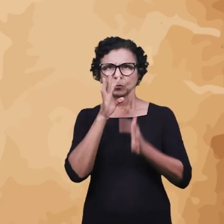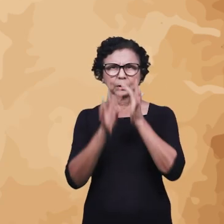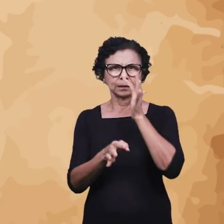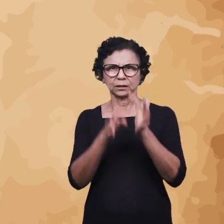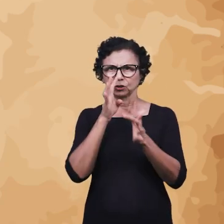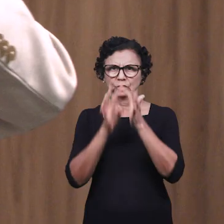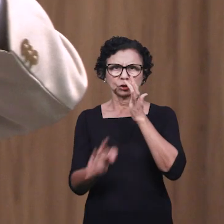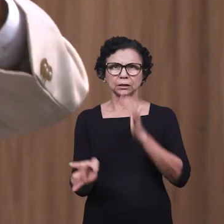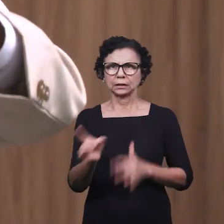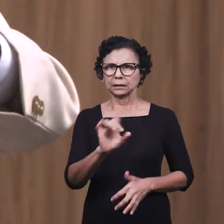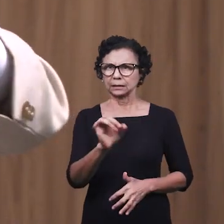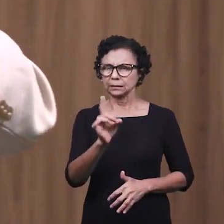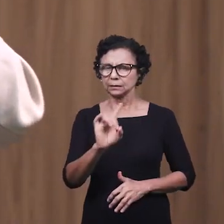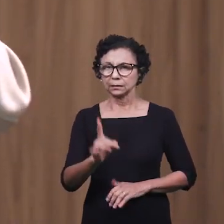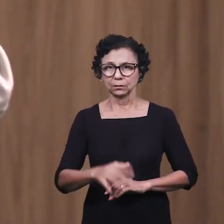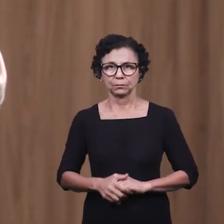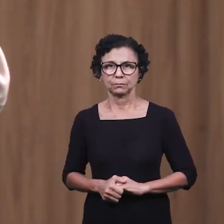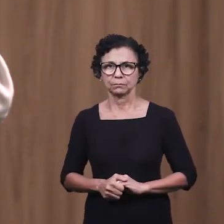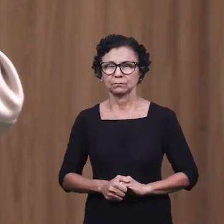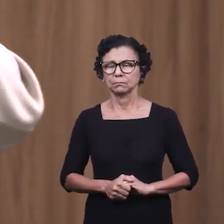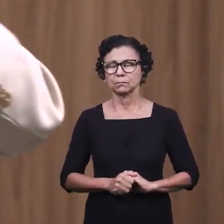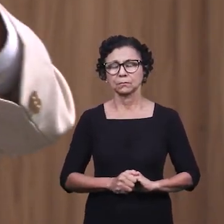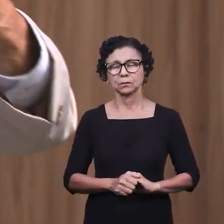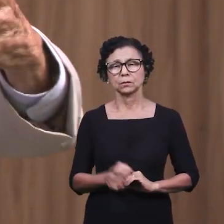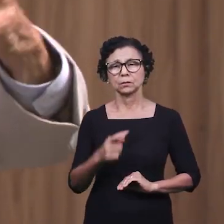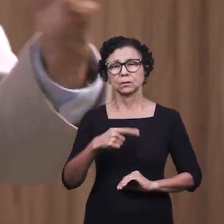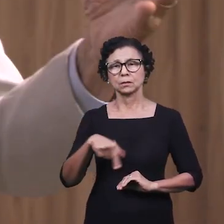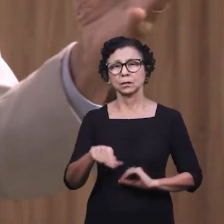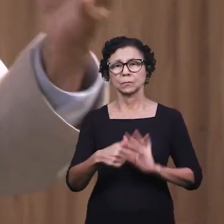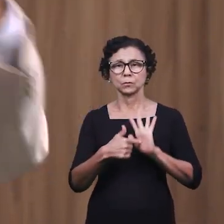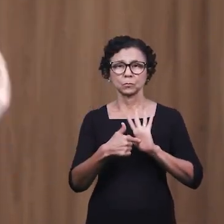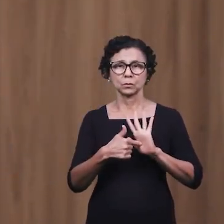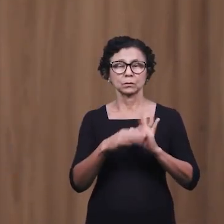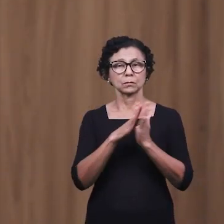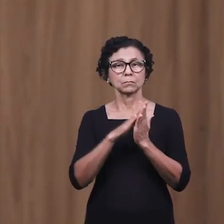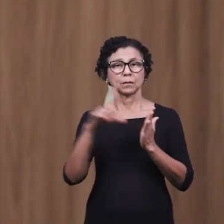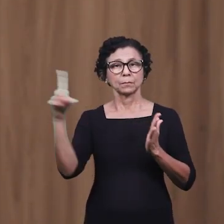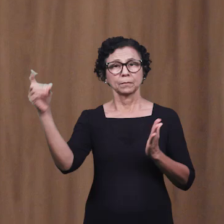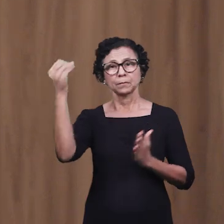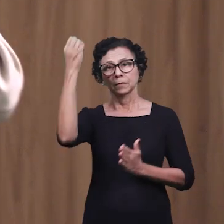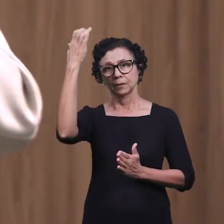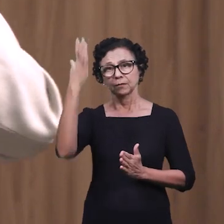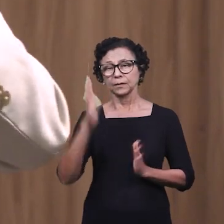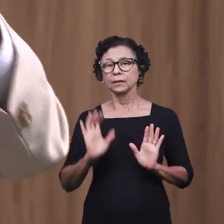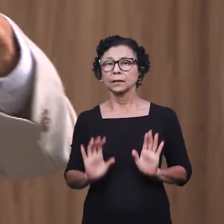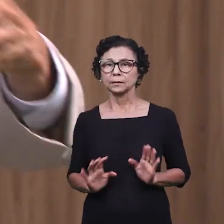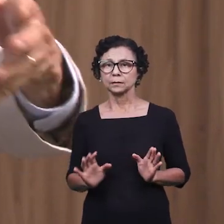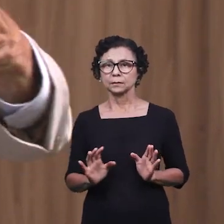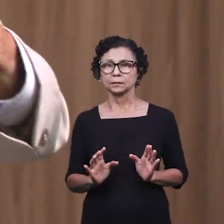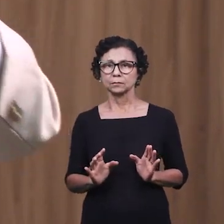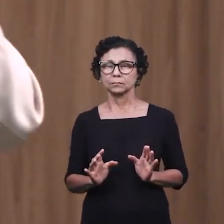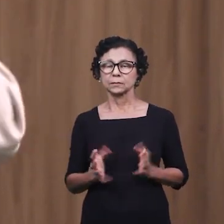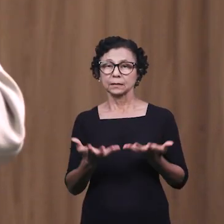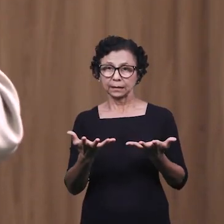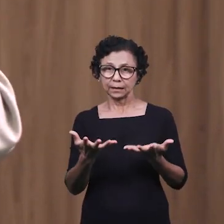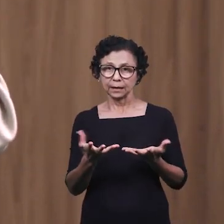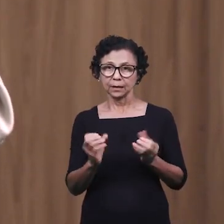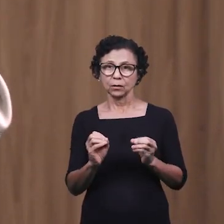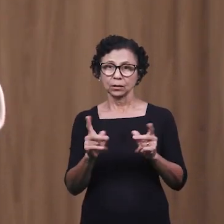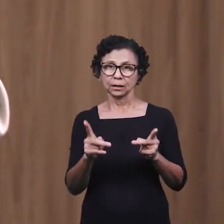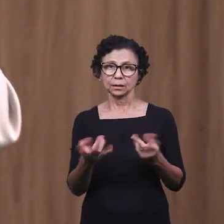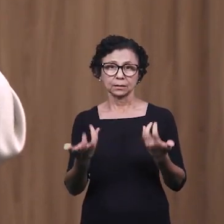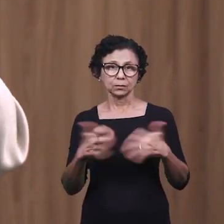palavra que é sua. Se você quiser, tudo bem. Se você não quiser, não há problema nenhum. Ninguém é contra aquilo